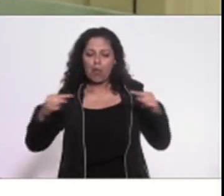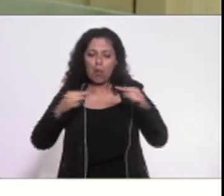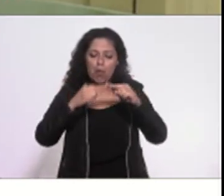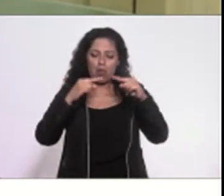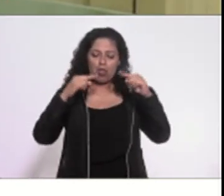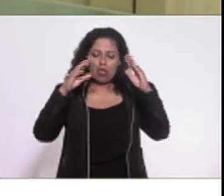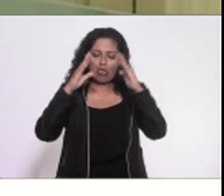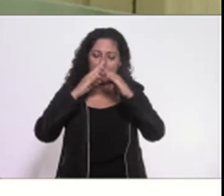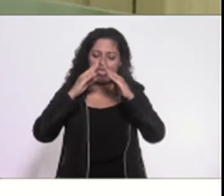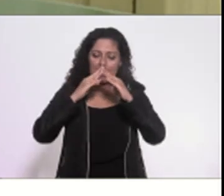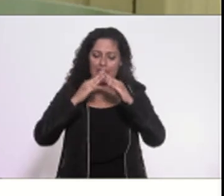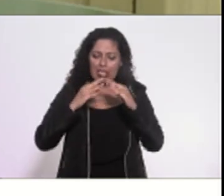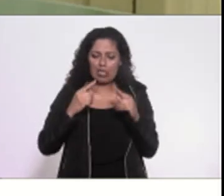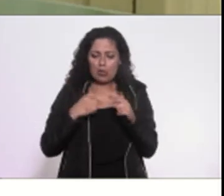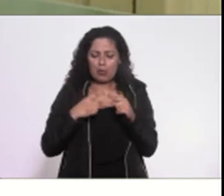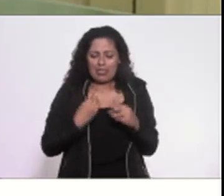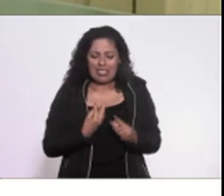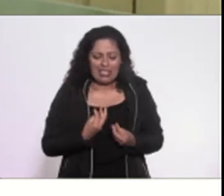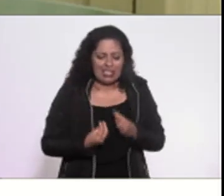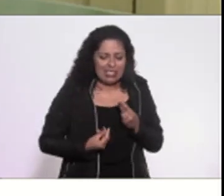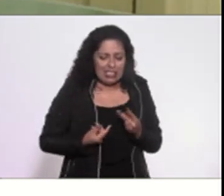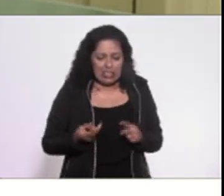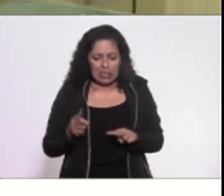essa sensação delas de se